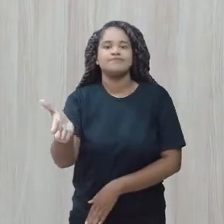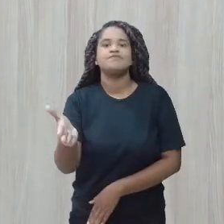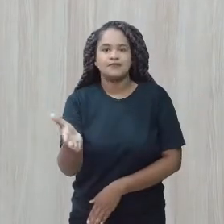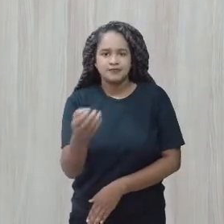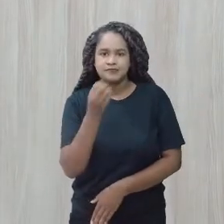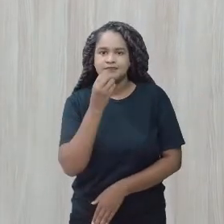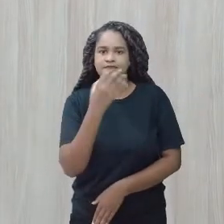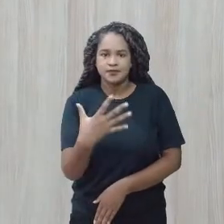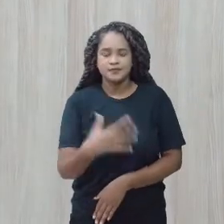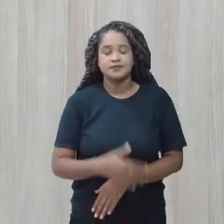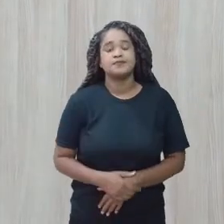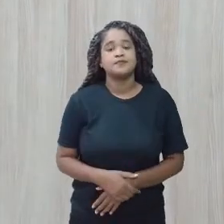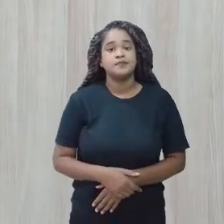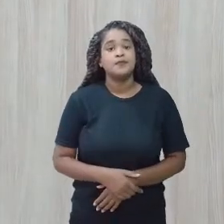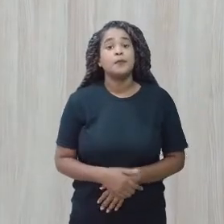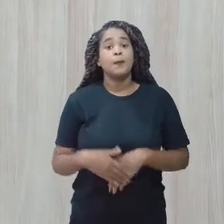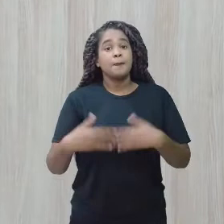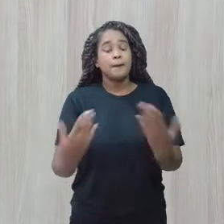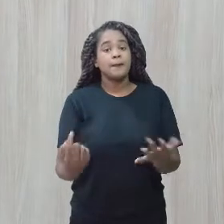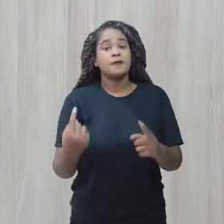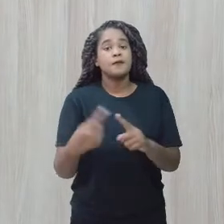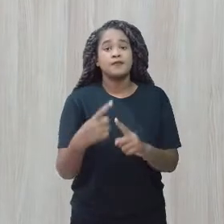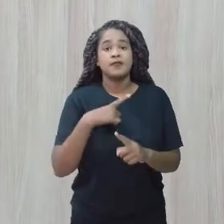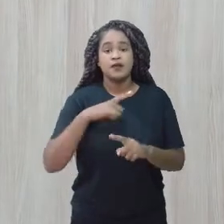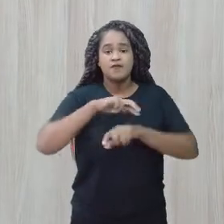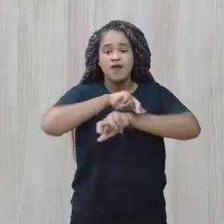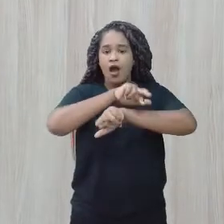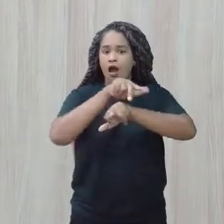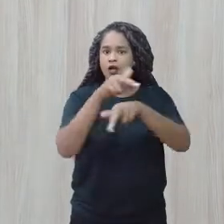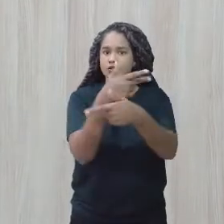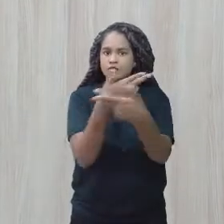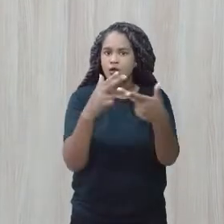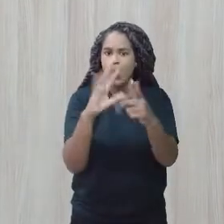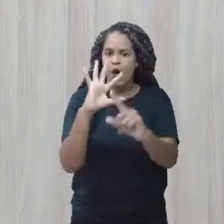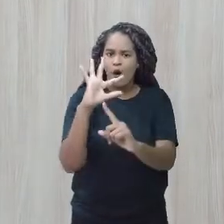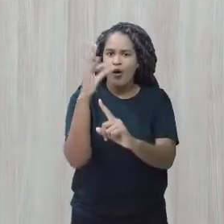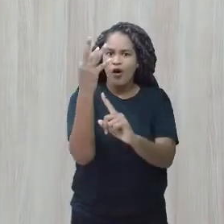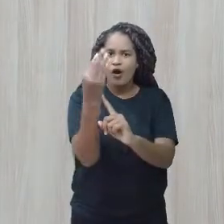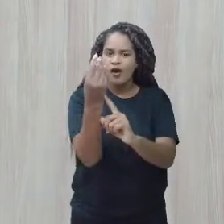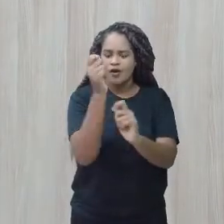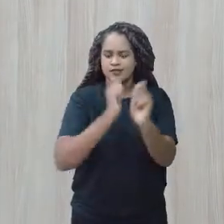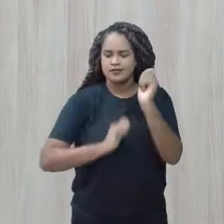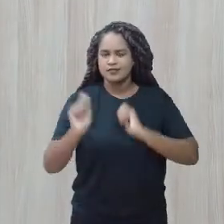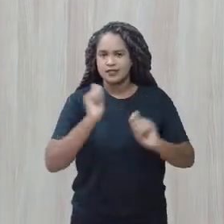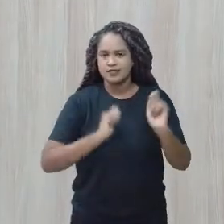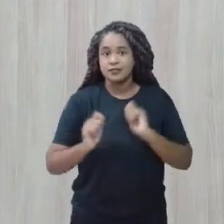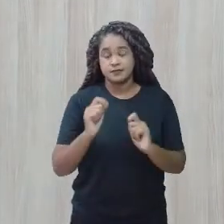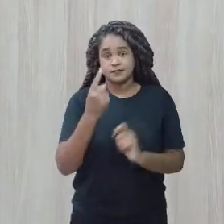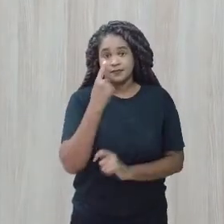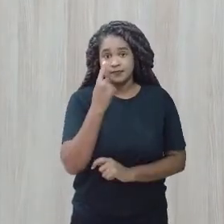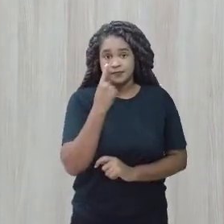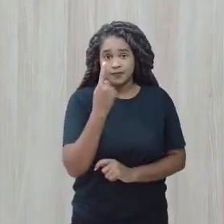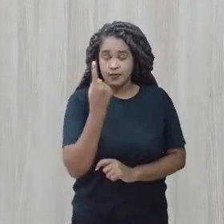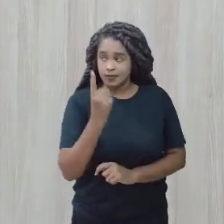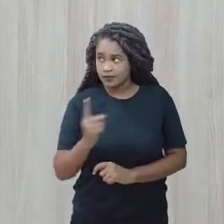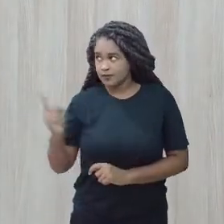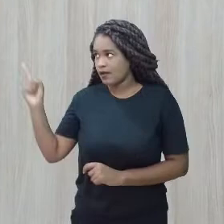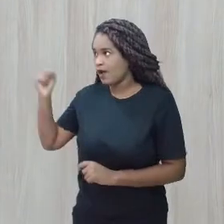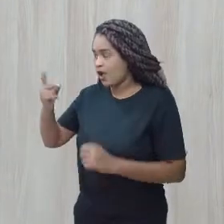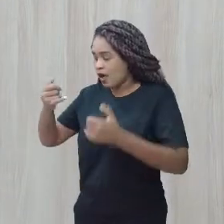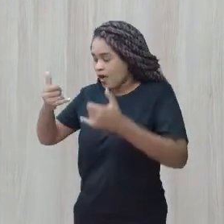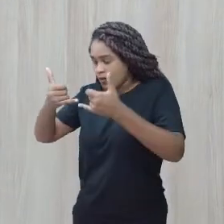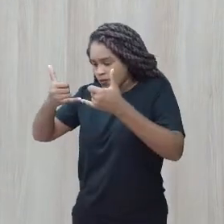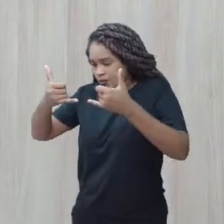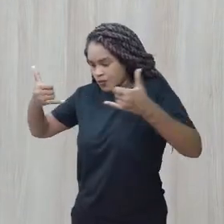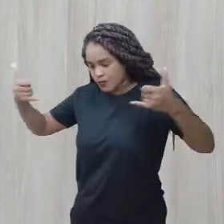atividades artísticas, né? Lá tem muitas modalidades artísticas. Uma delas é a corda bamba. Então, o